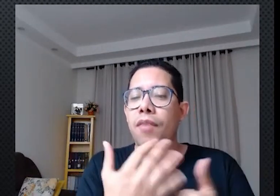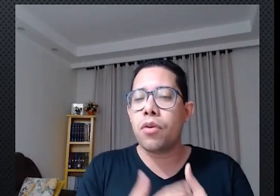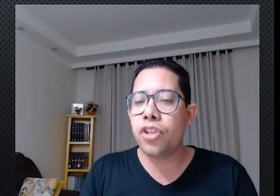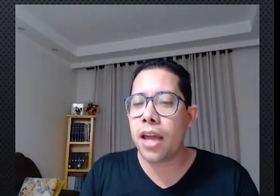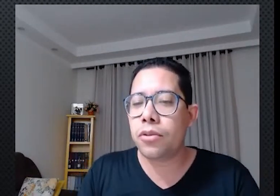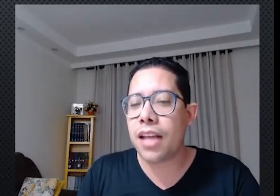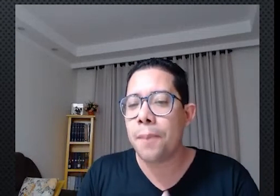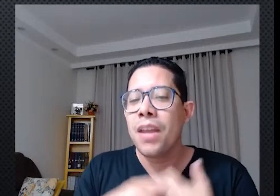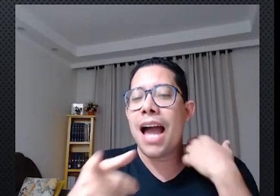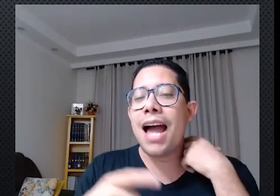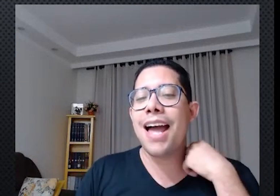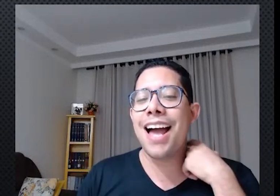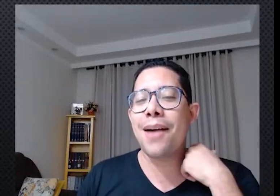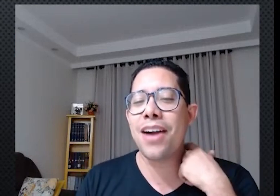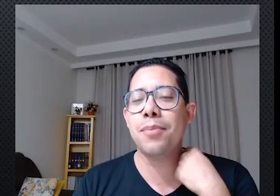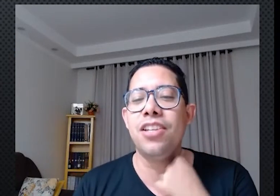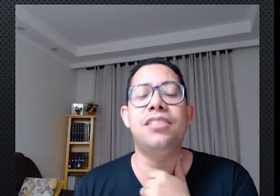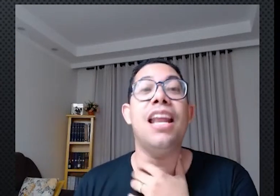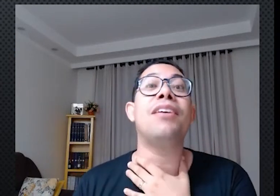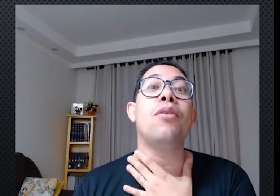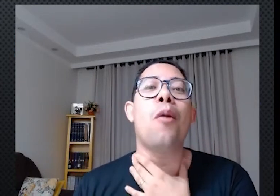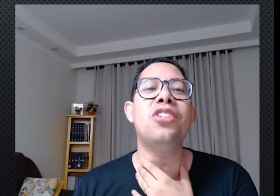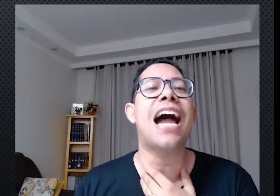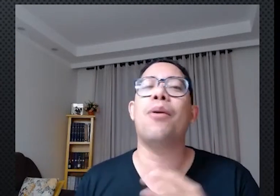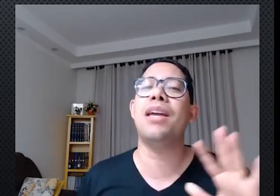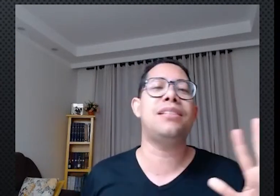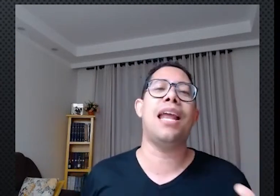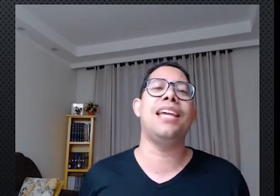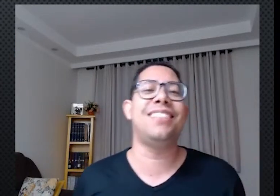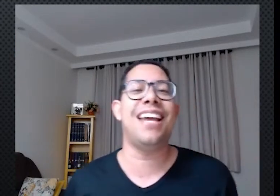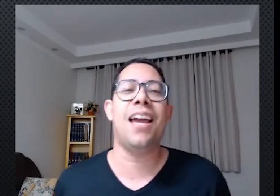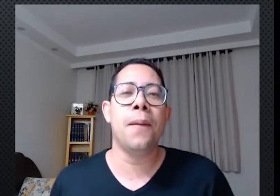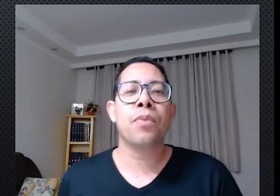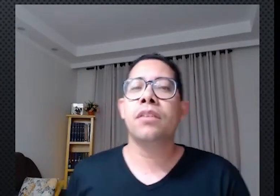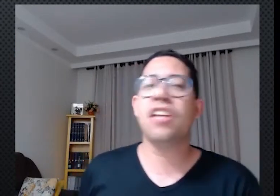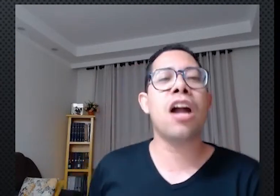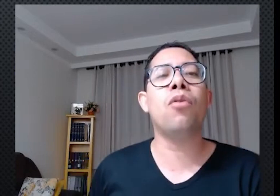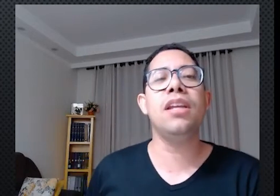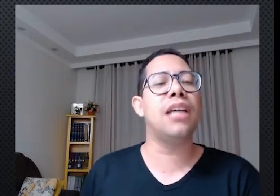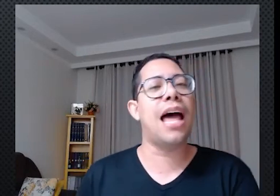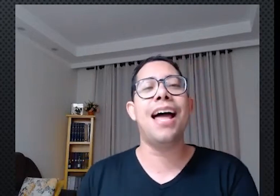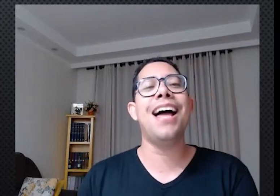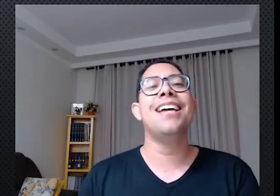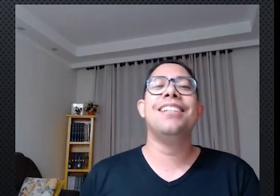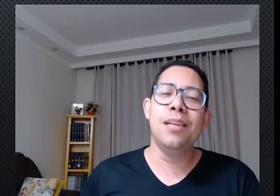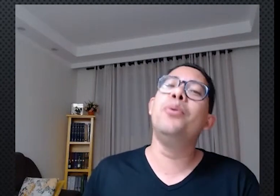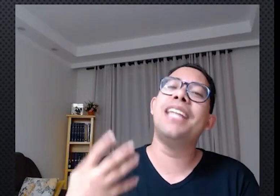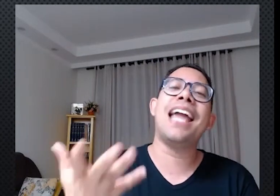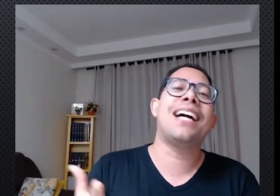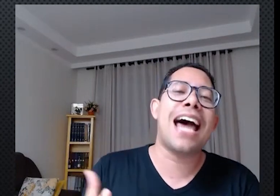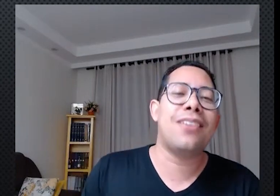aproxime, vai com jeito, né? A Fátima disse, leva até um copo de água, excelente, né? Você diaconiza lá,